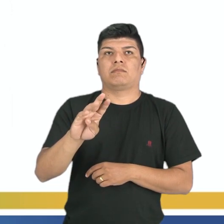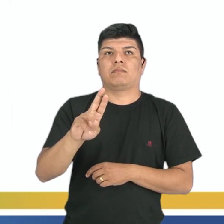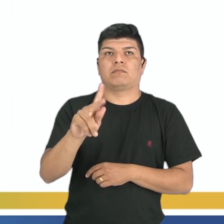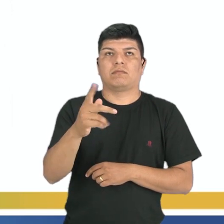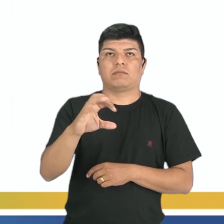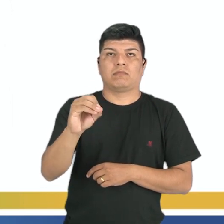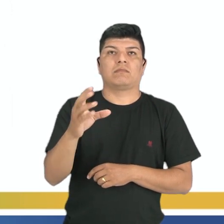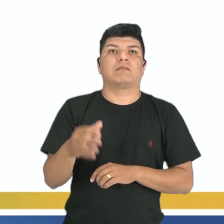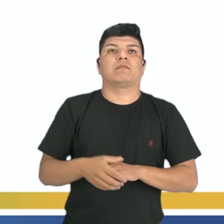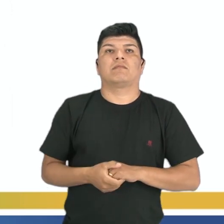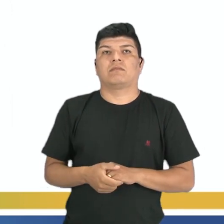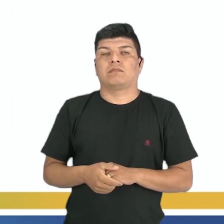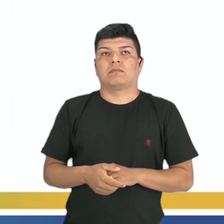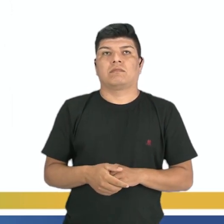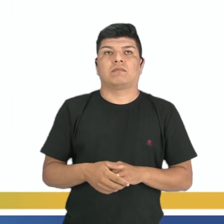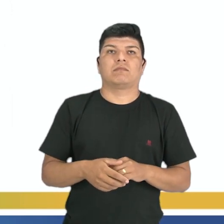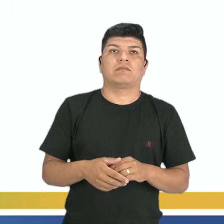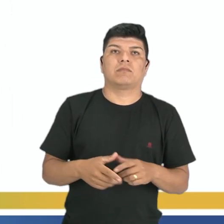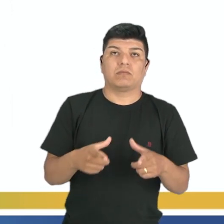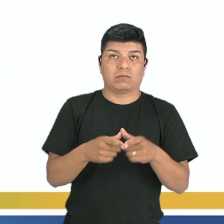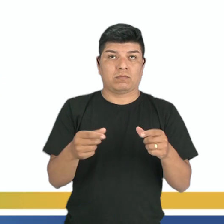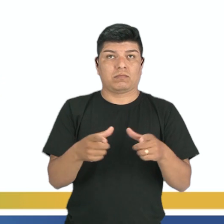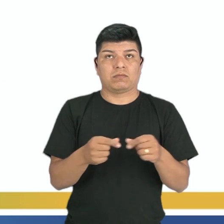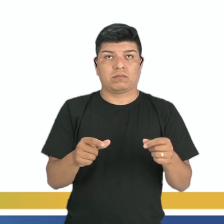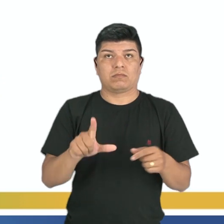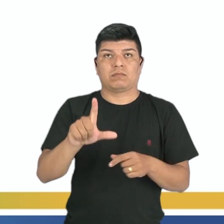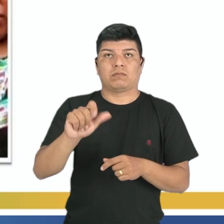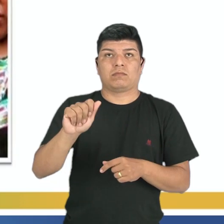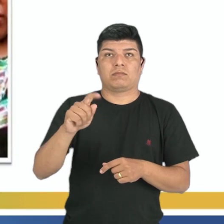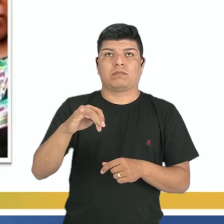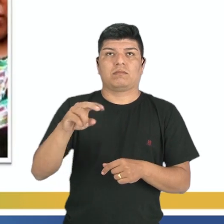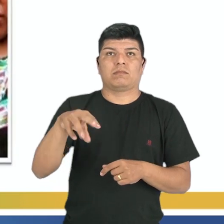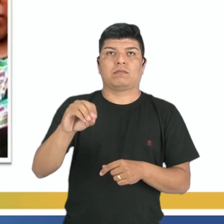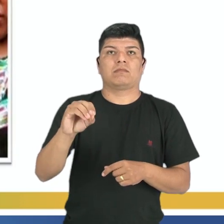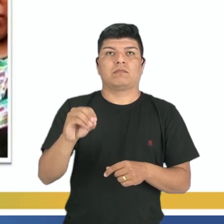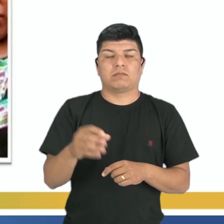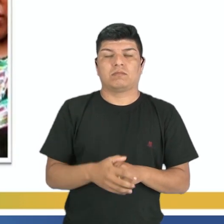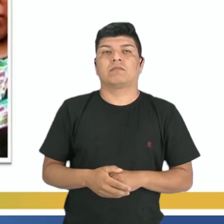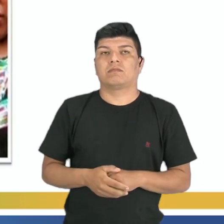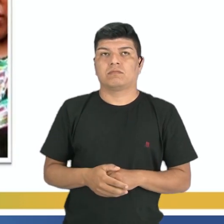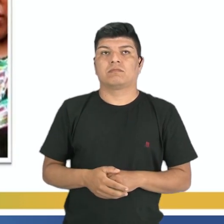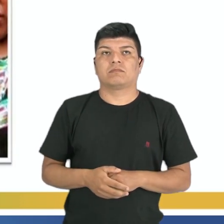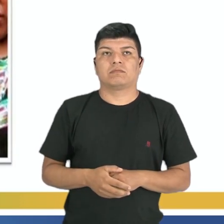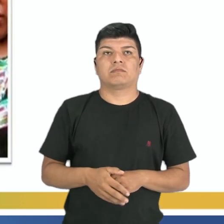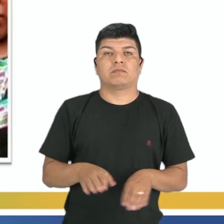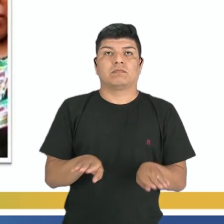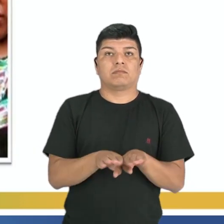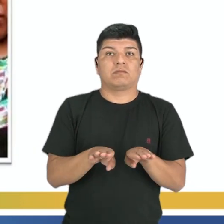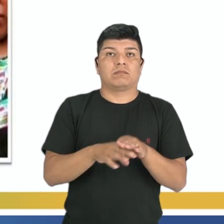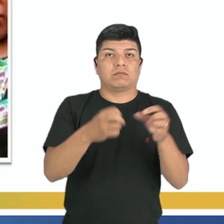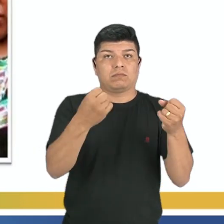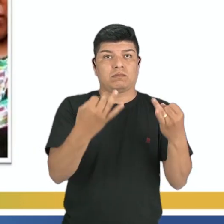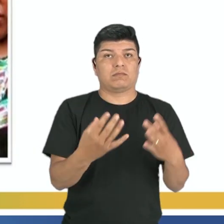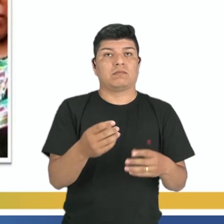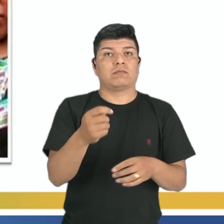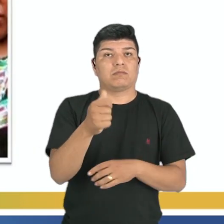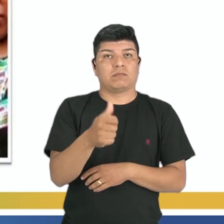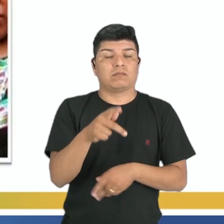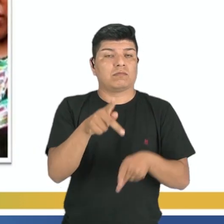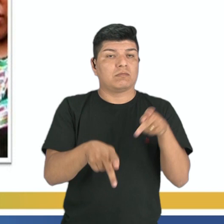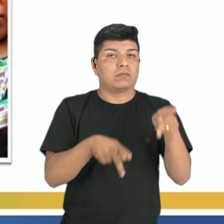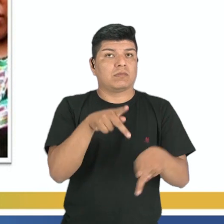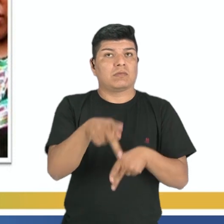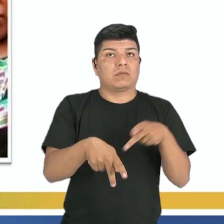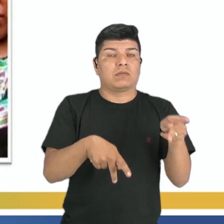tá? O chinês, o japonês, né? E o latino. Então, pessoal, vamos falar um pouco aqui também sobre os povos,